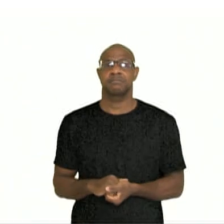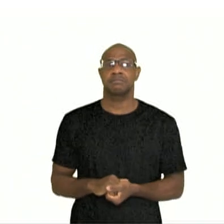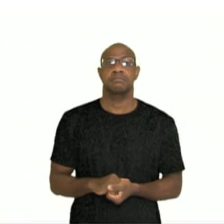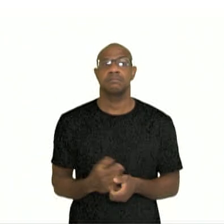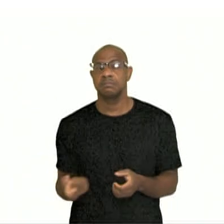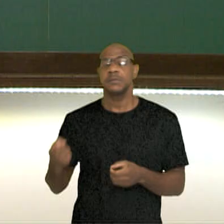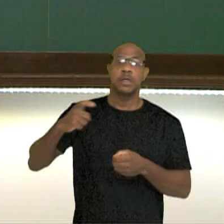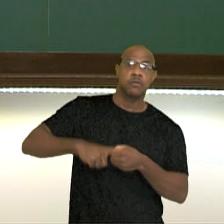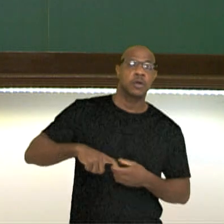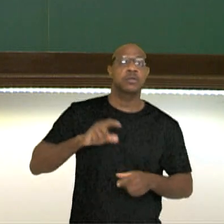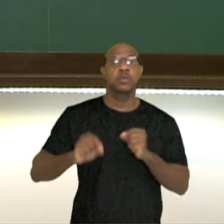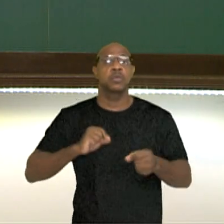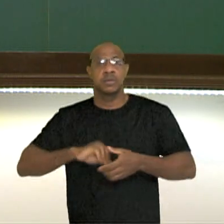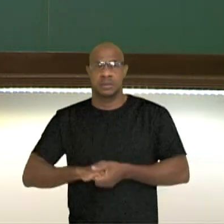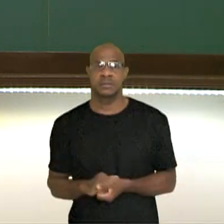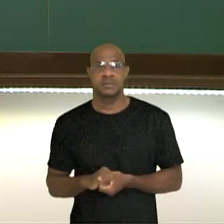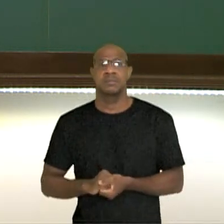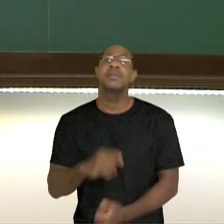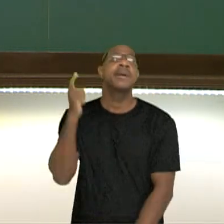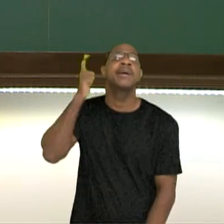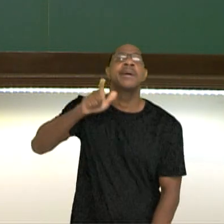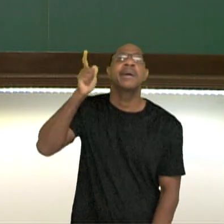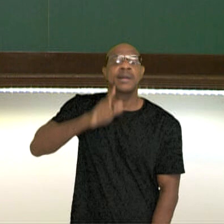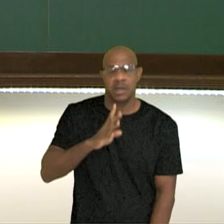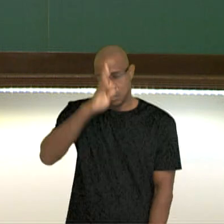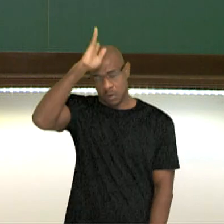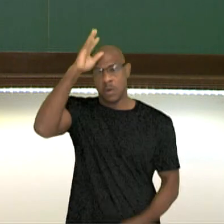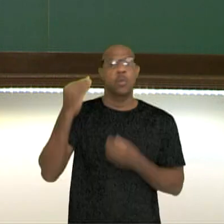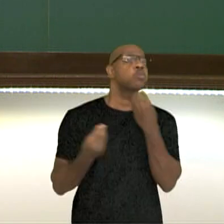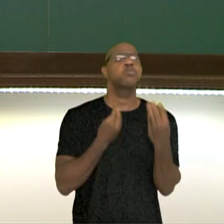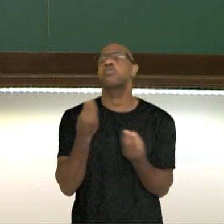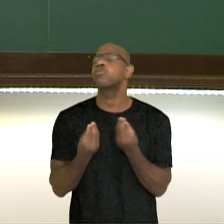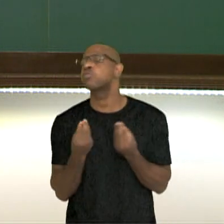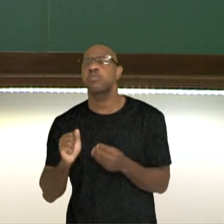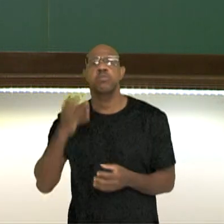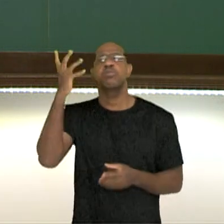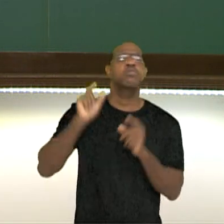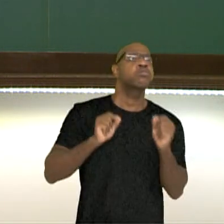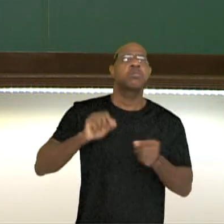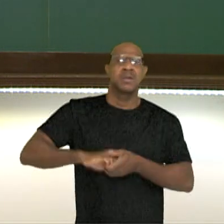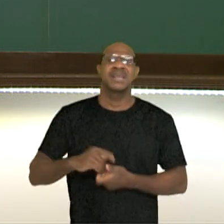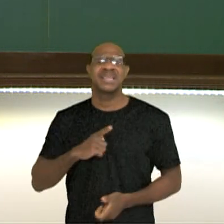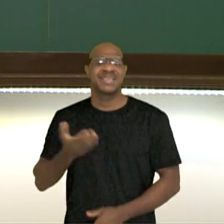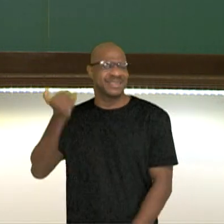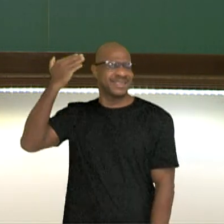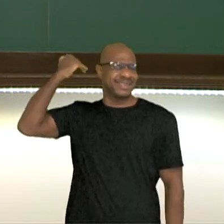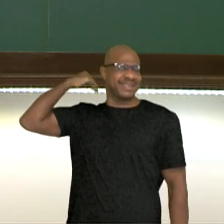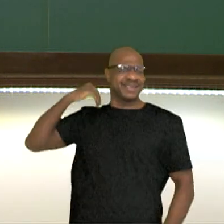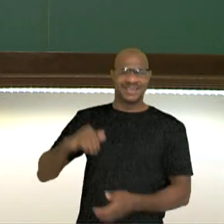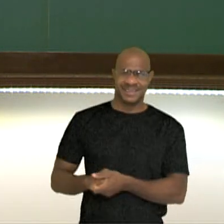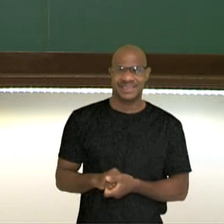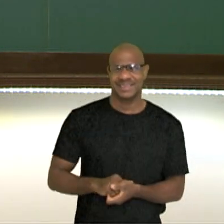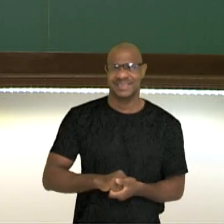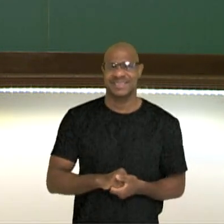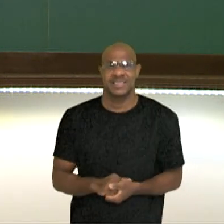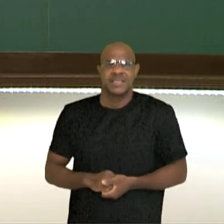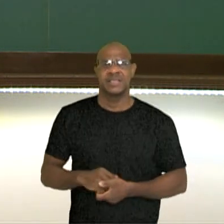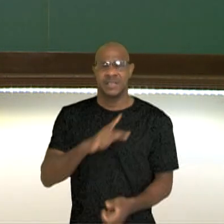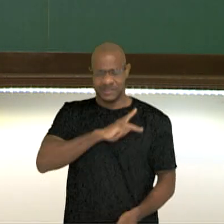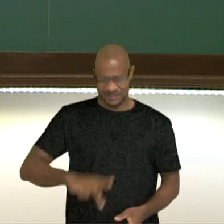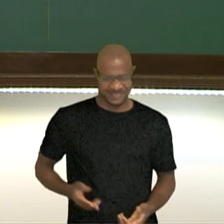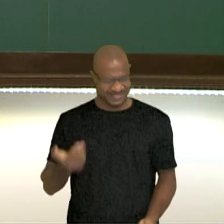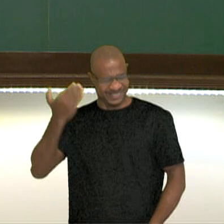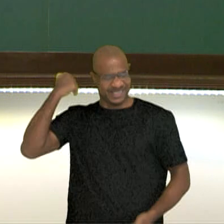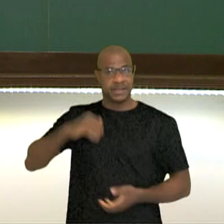Voltando aqui para as conquistas romanas. Então, a gente teve, durante a República, uma guerra que foi muito conhecida, que é a